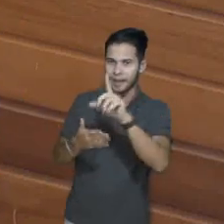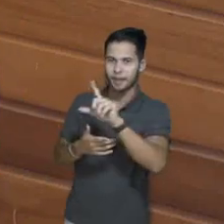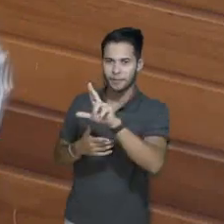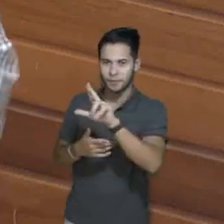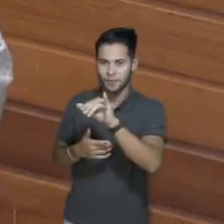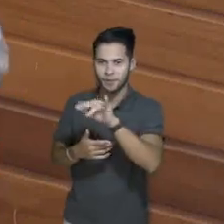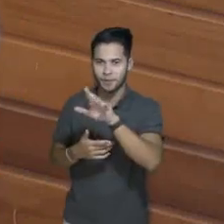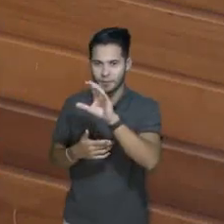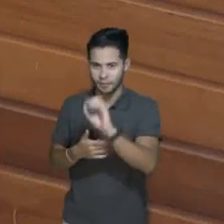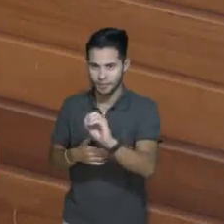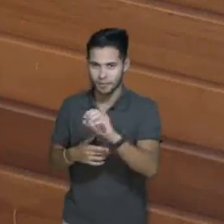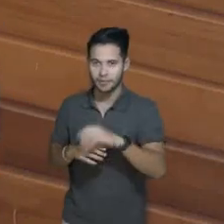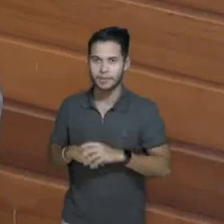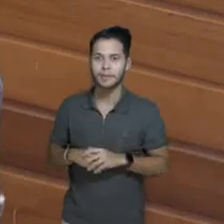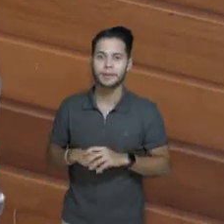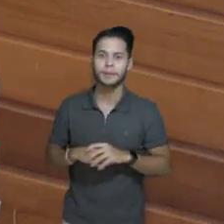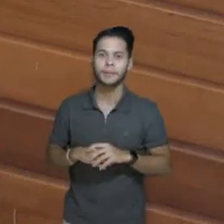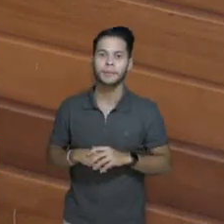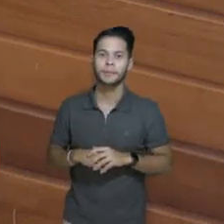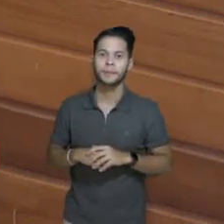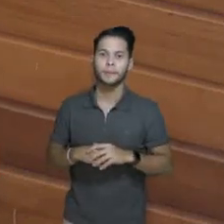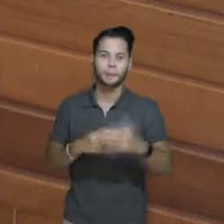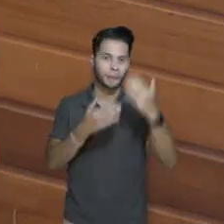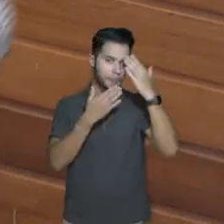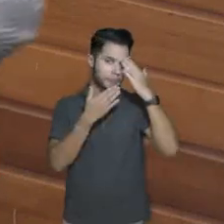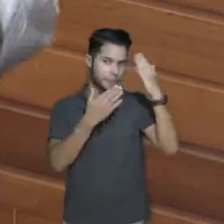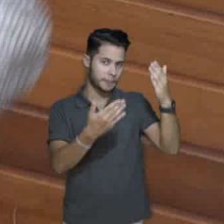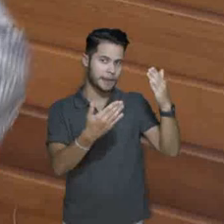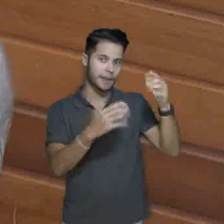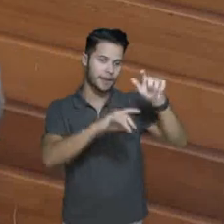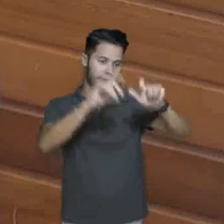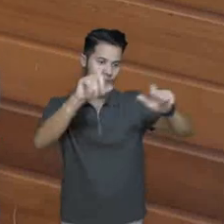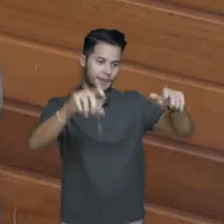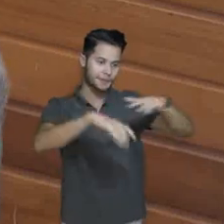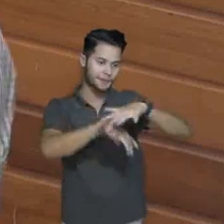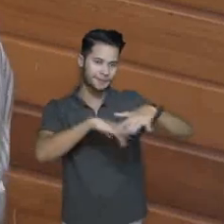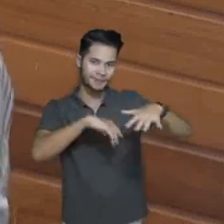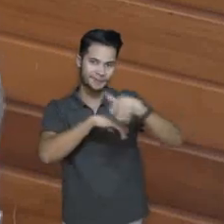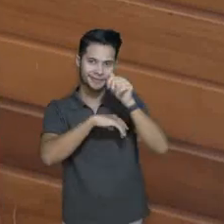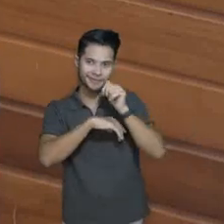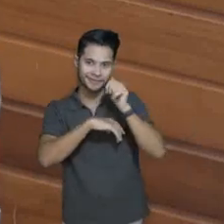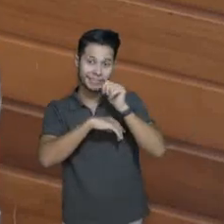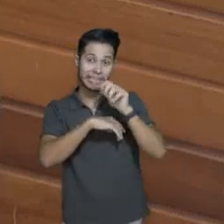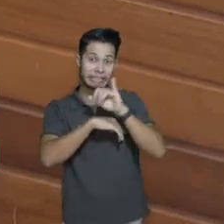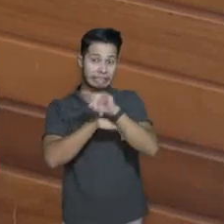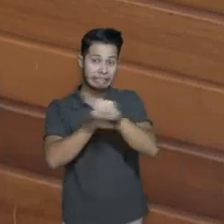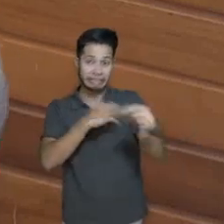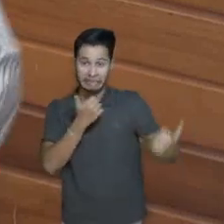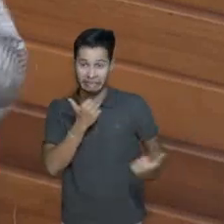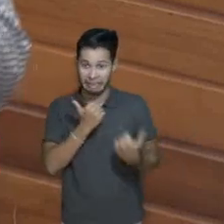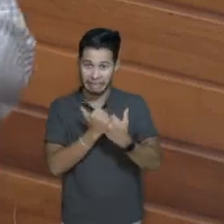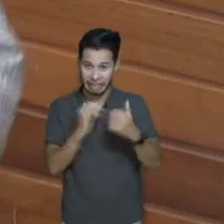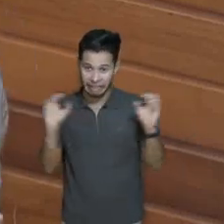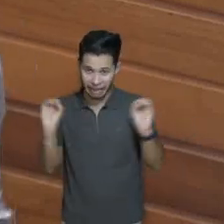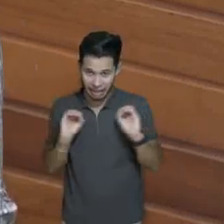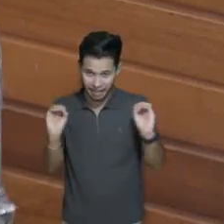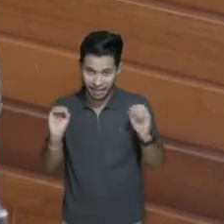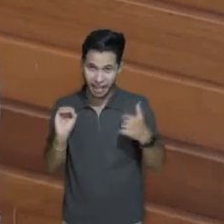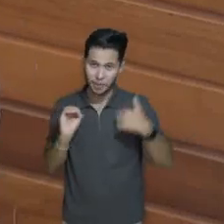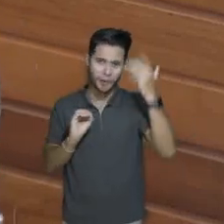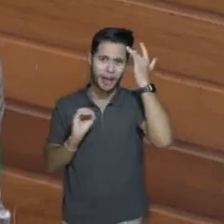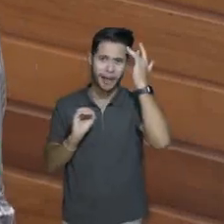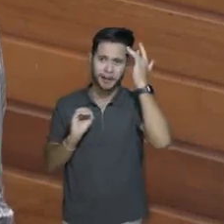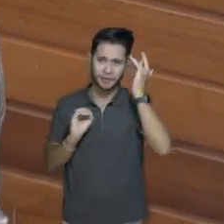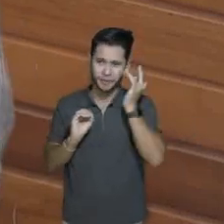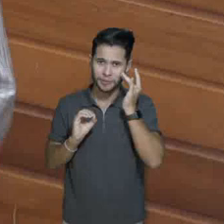Teco tá E obrigado Men Porque sem vocês eu acho que a gente já tinha meio que largado isso de mão vocês estão sendo fundamentais